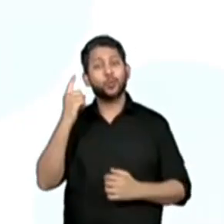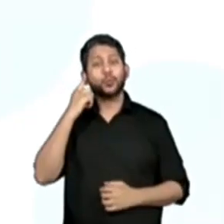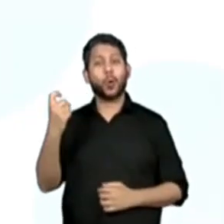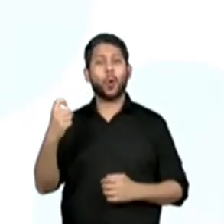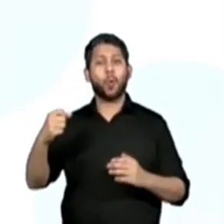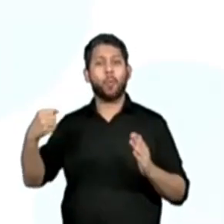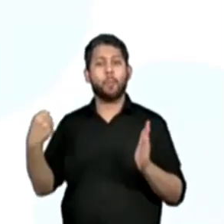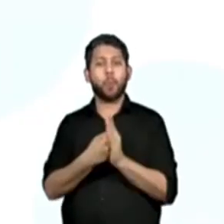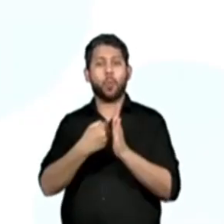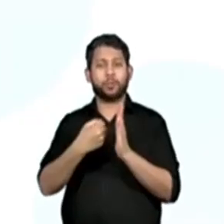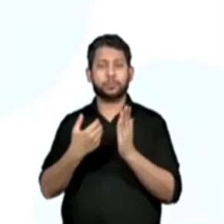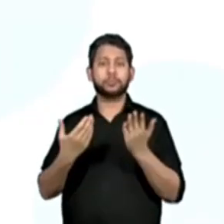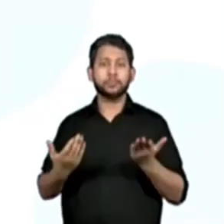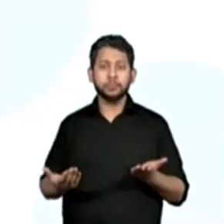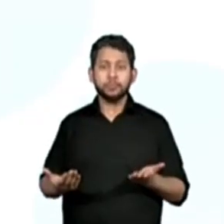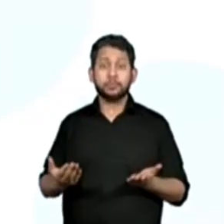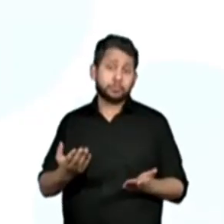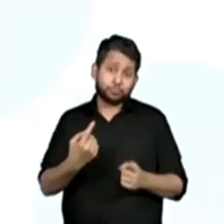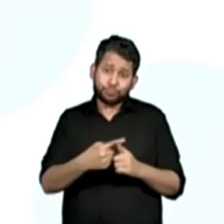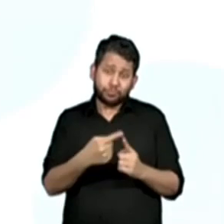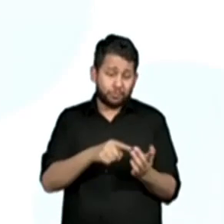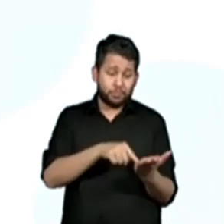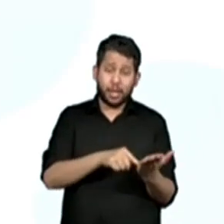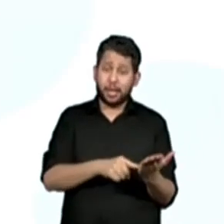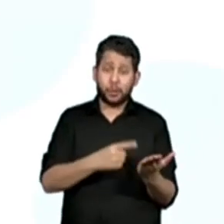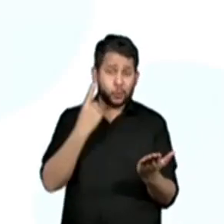som, já que na tirinha a gente não pode ver o som.